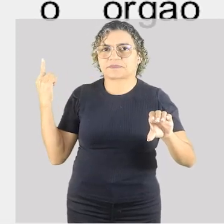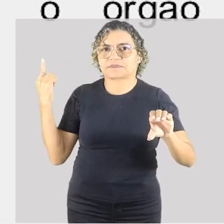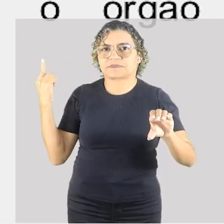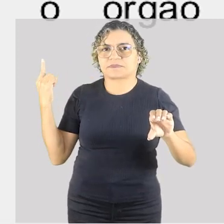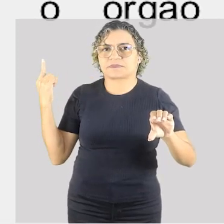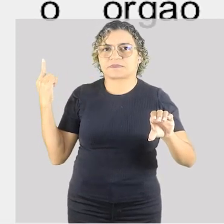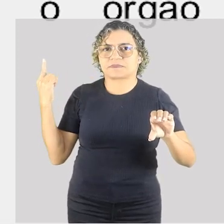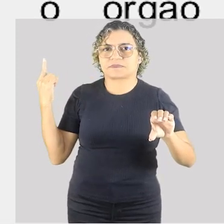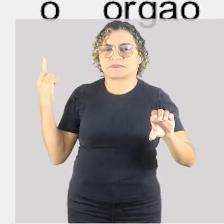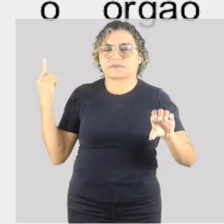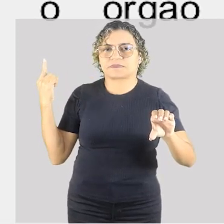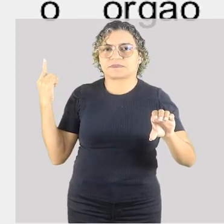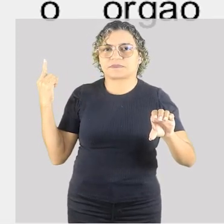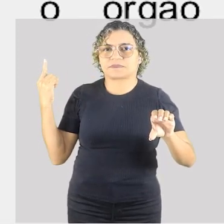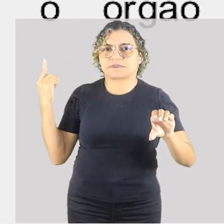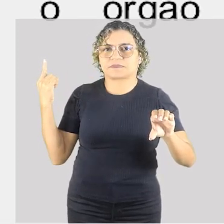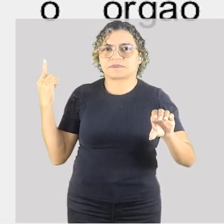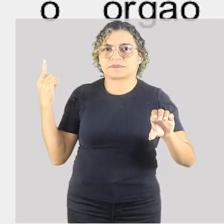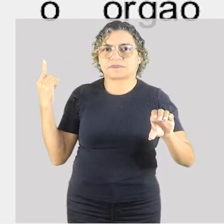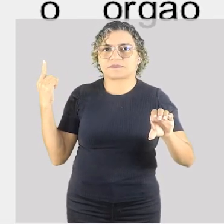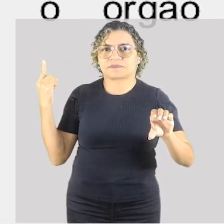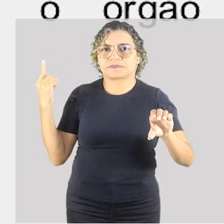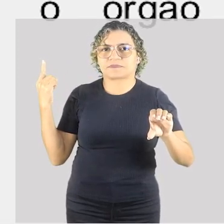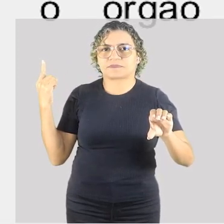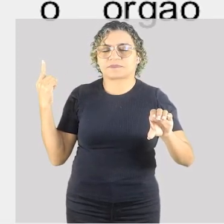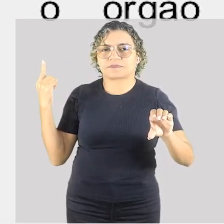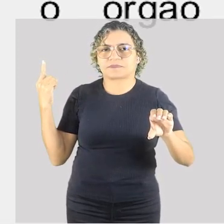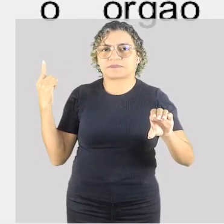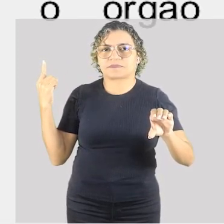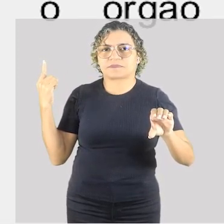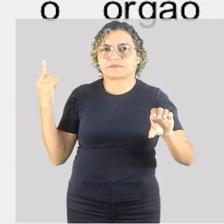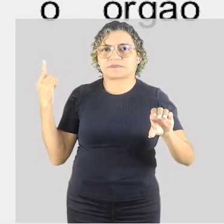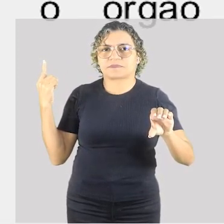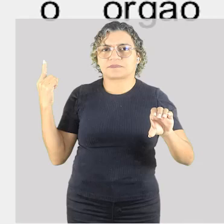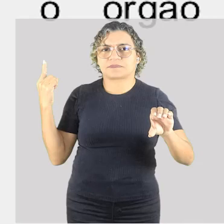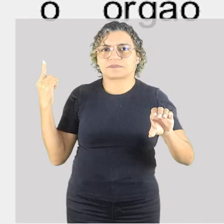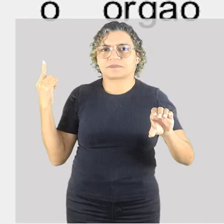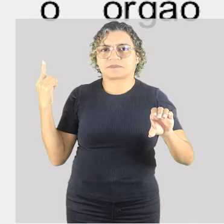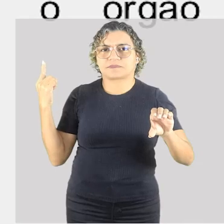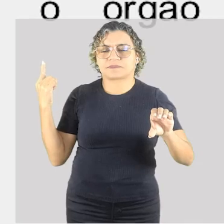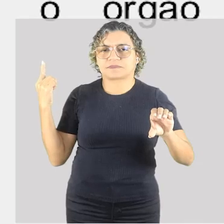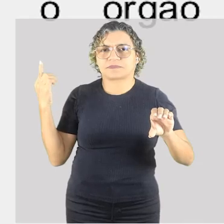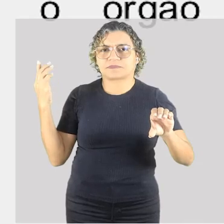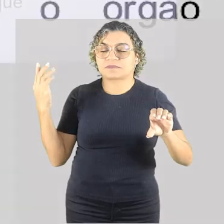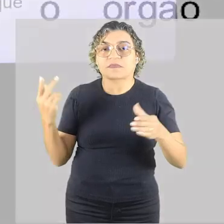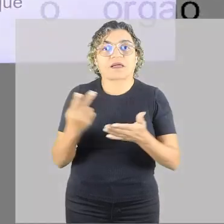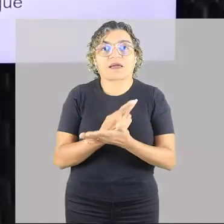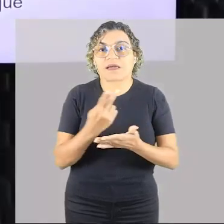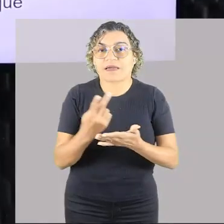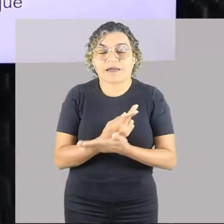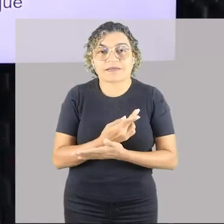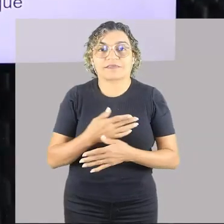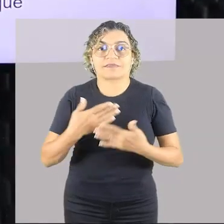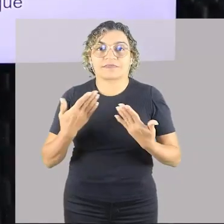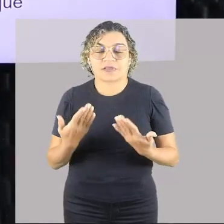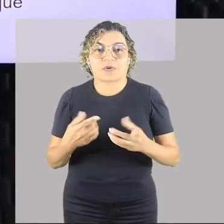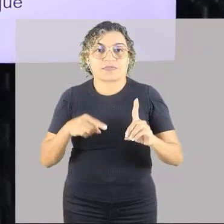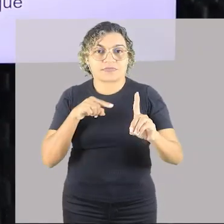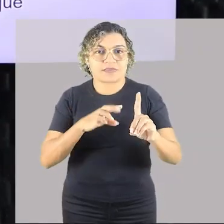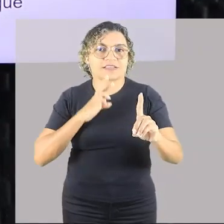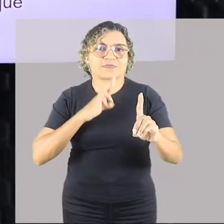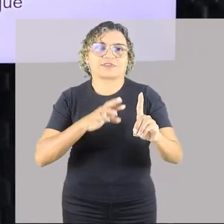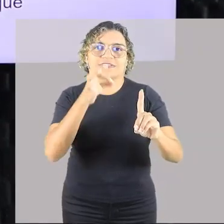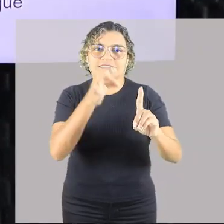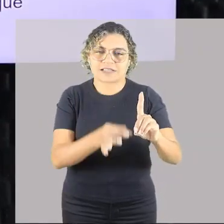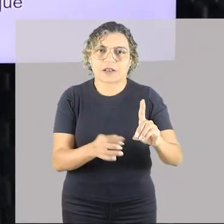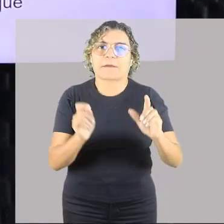fora delegada após o decurso de 30 dias, contada a notificação administrativa do órgão hierarquicamente inferior. Está errada, correta está.